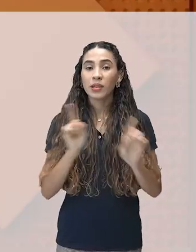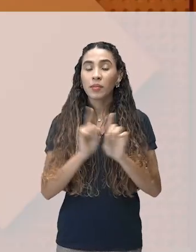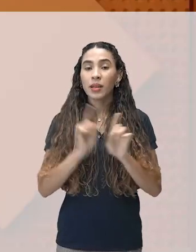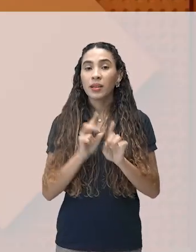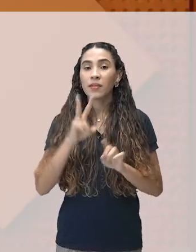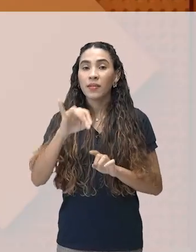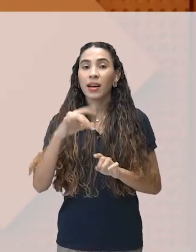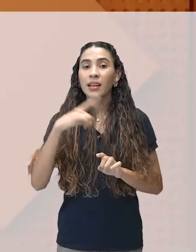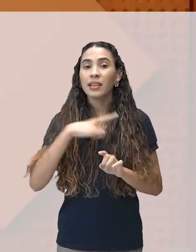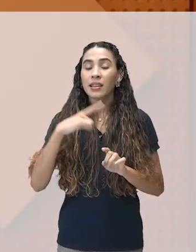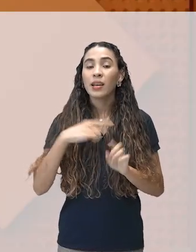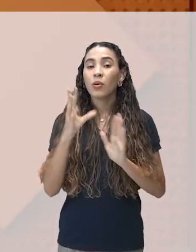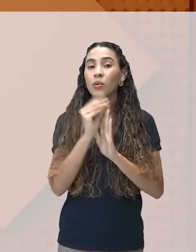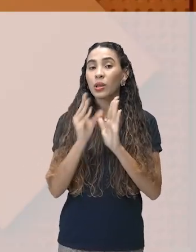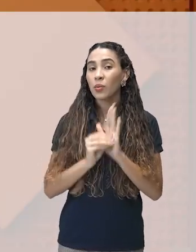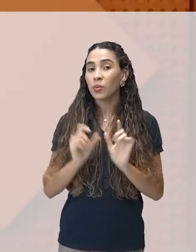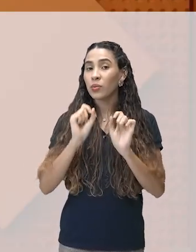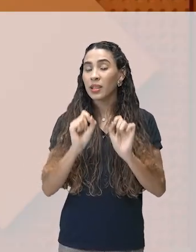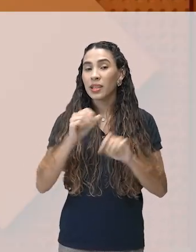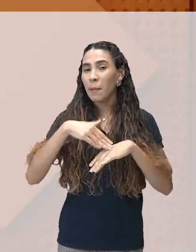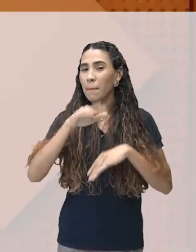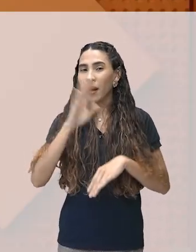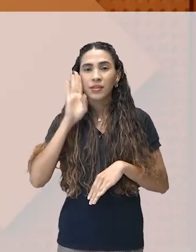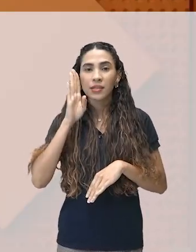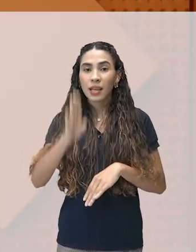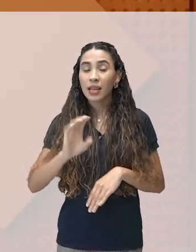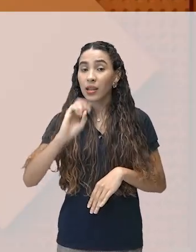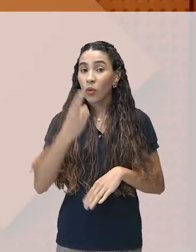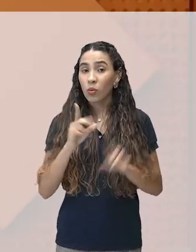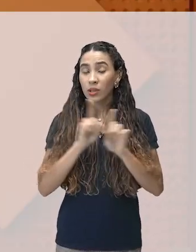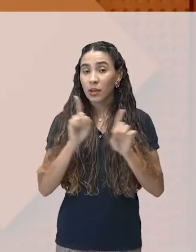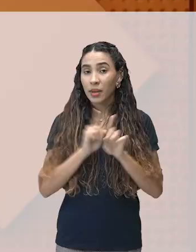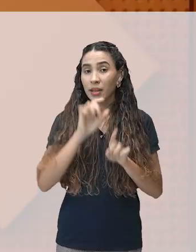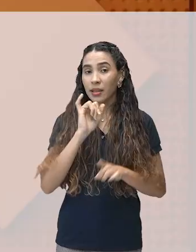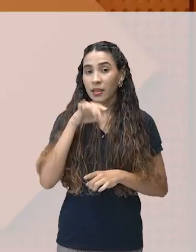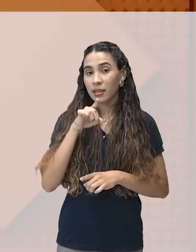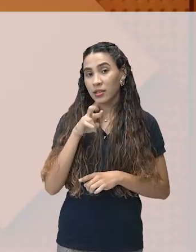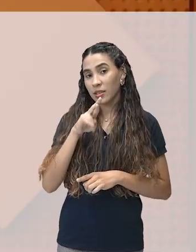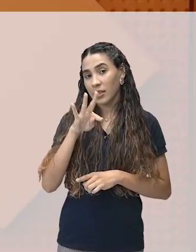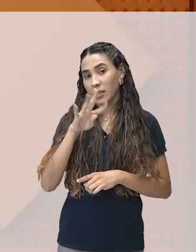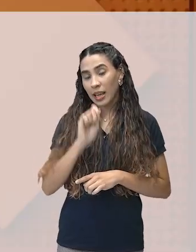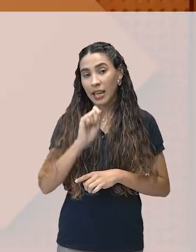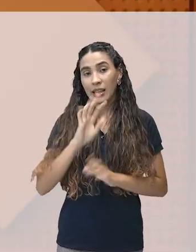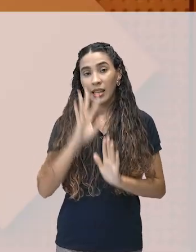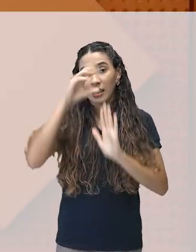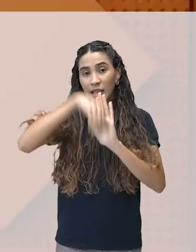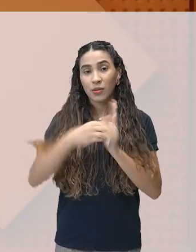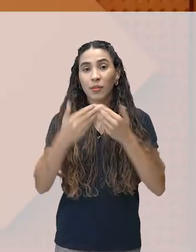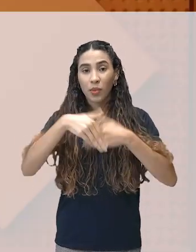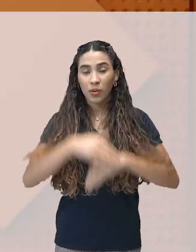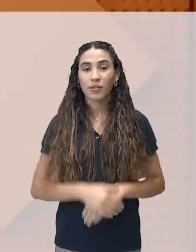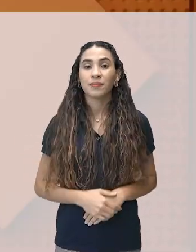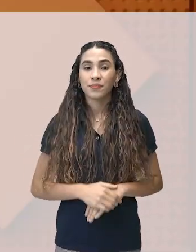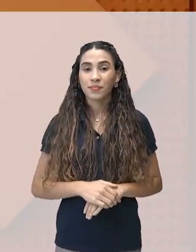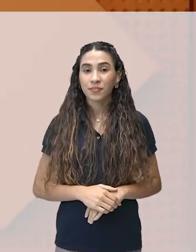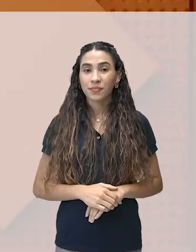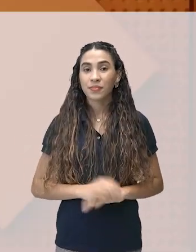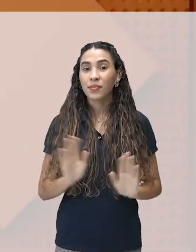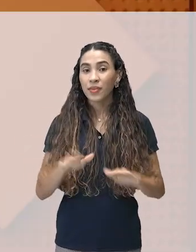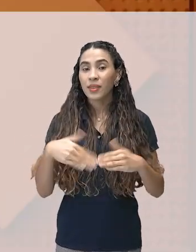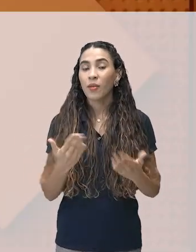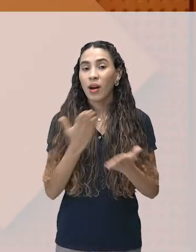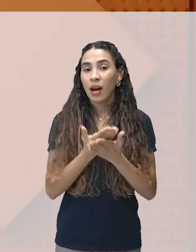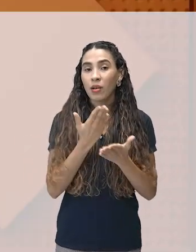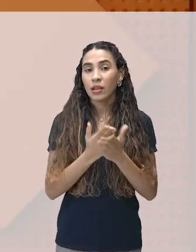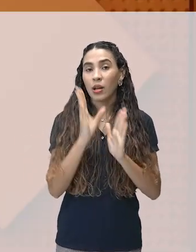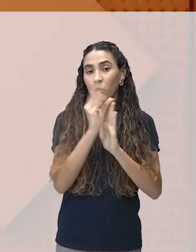vai verificar também que esses conteúdos, de uma forma mais direta ou indireta, eles estarão presentes na avaliação de vocês. Bem, nas aulas